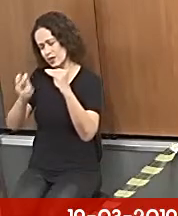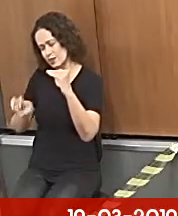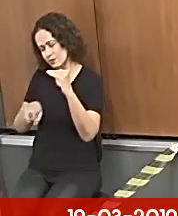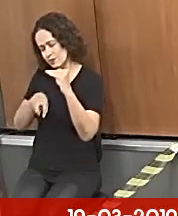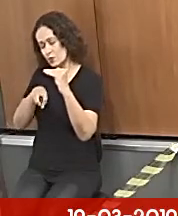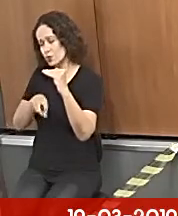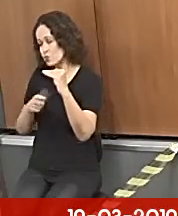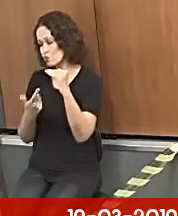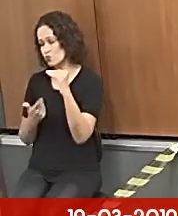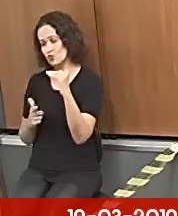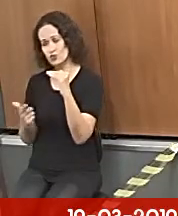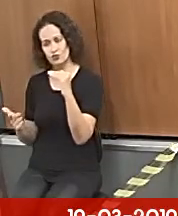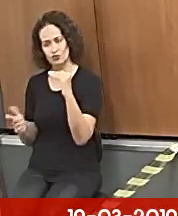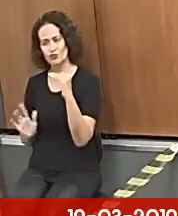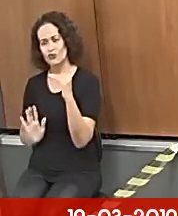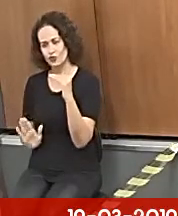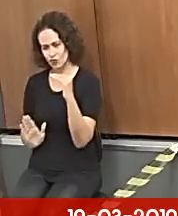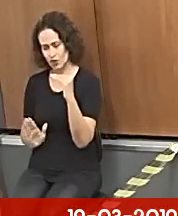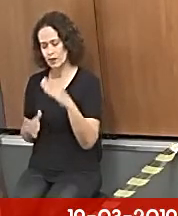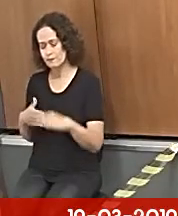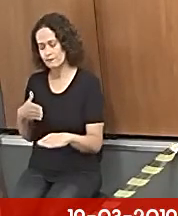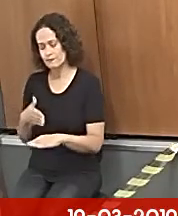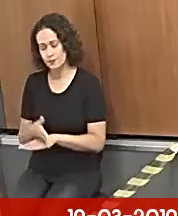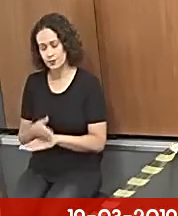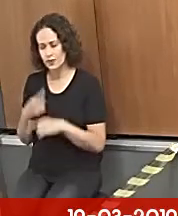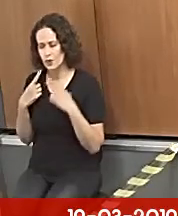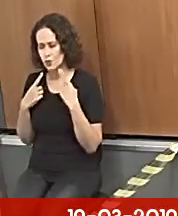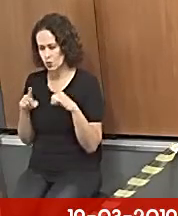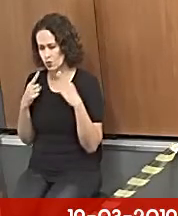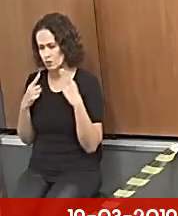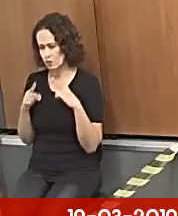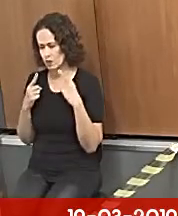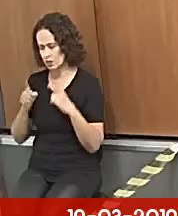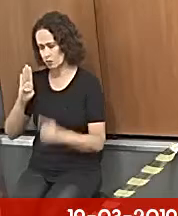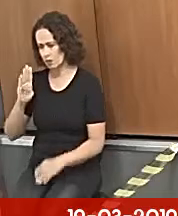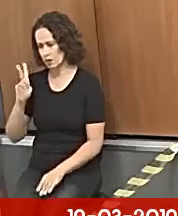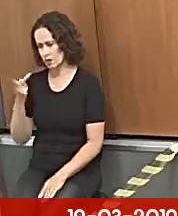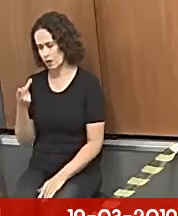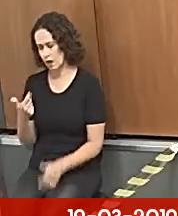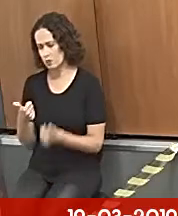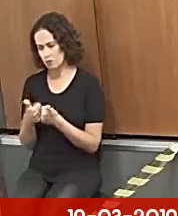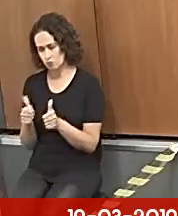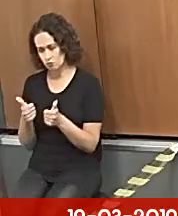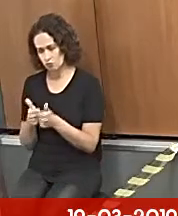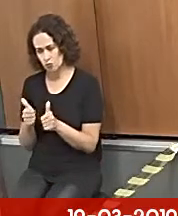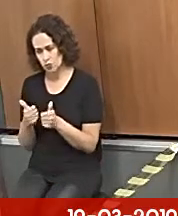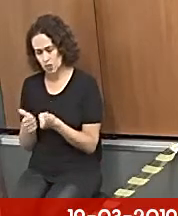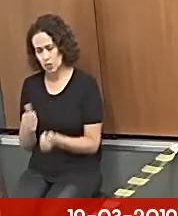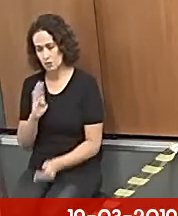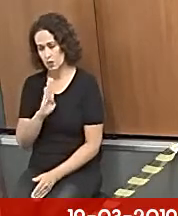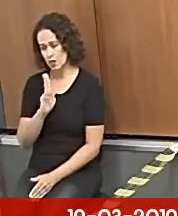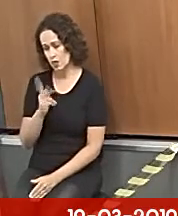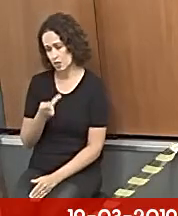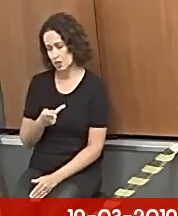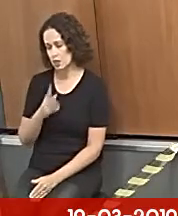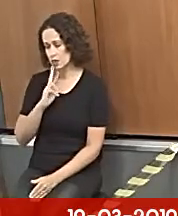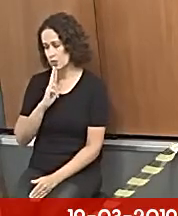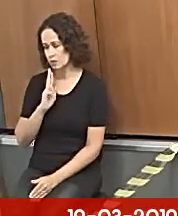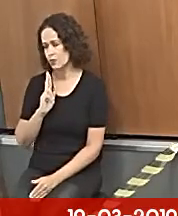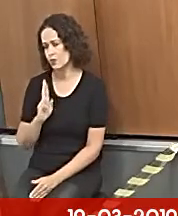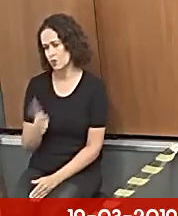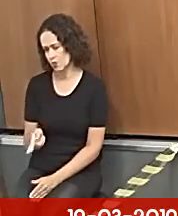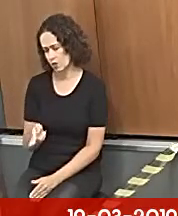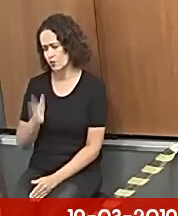através da comissão com uma reclamação na bhtrans a bhtrans respondeu que estava